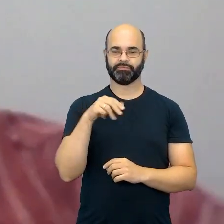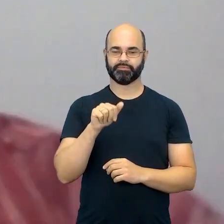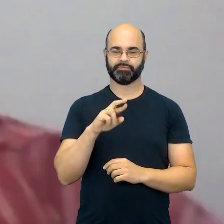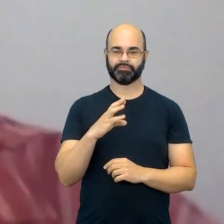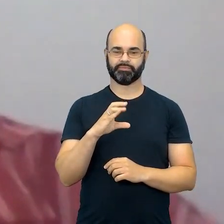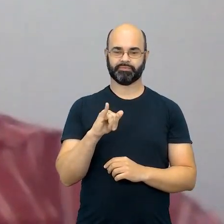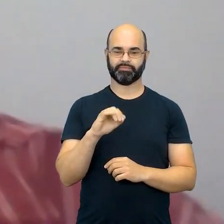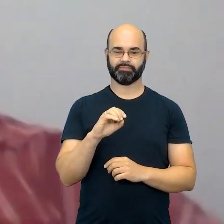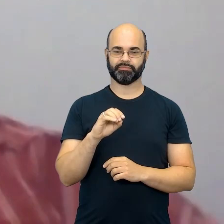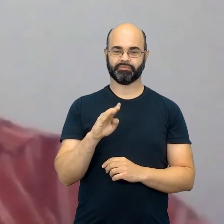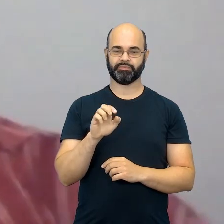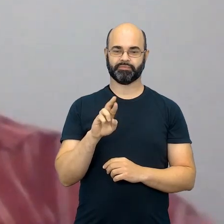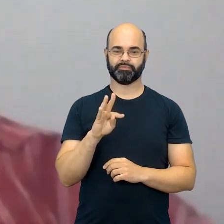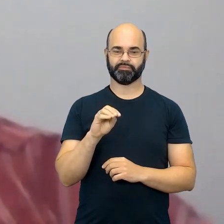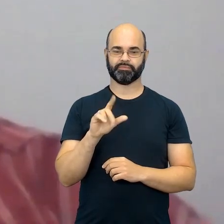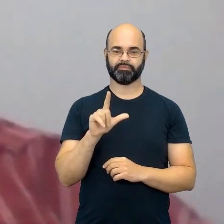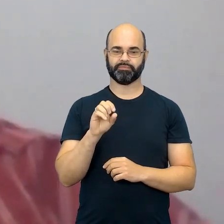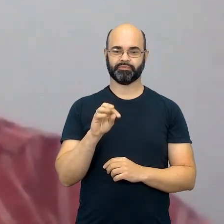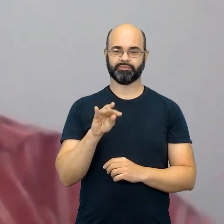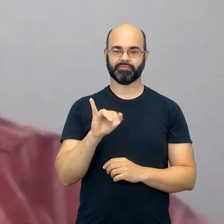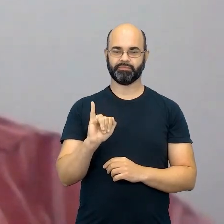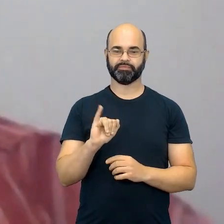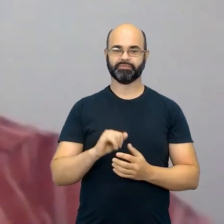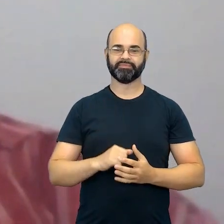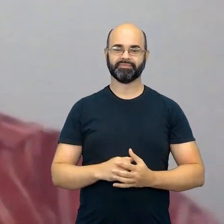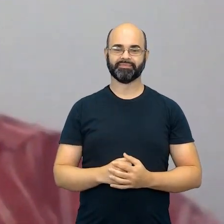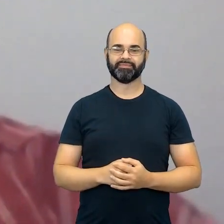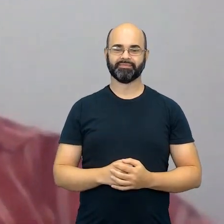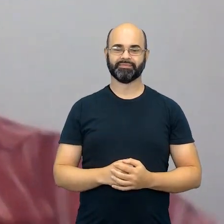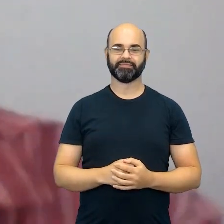nossa etapa aqui, né, do